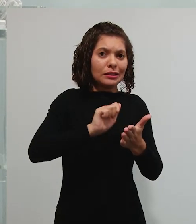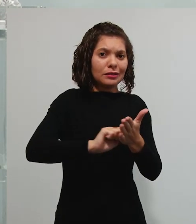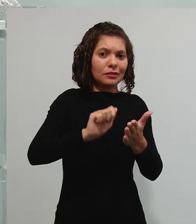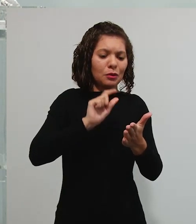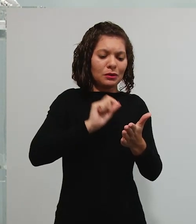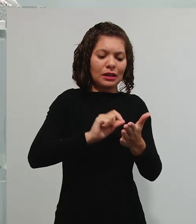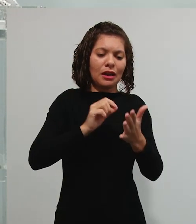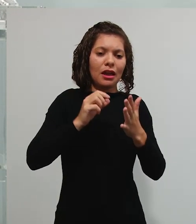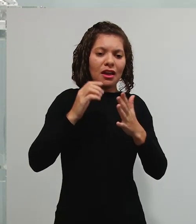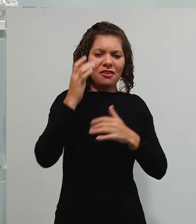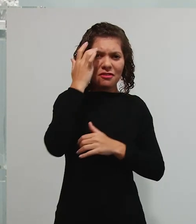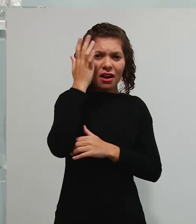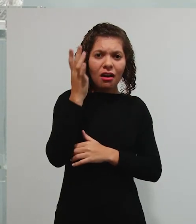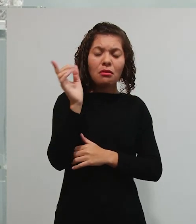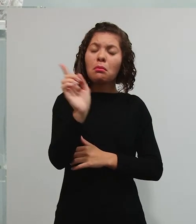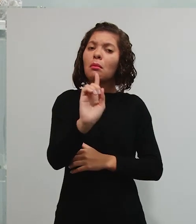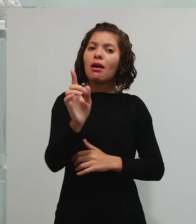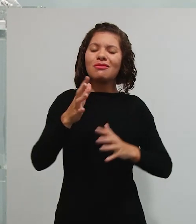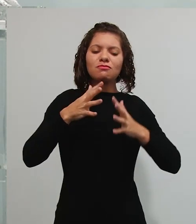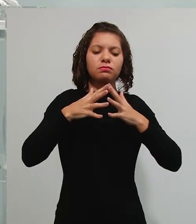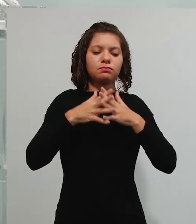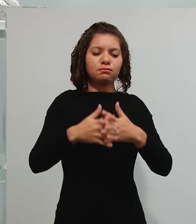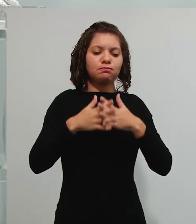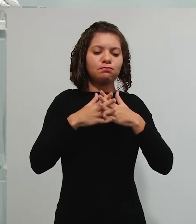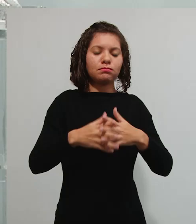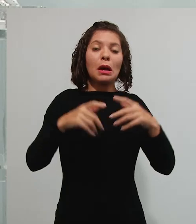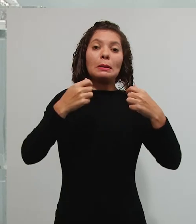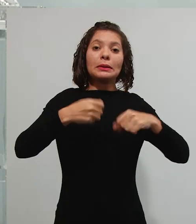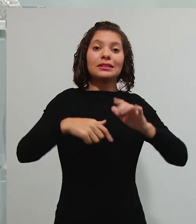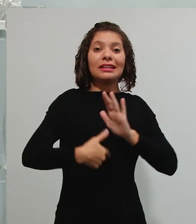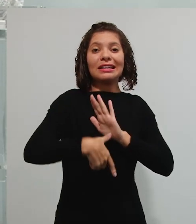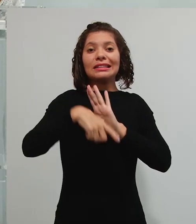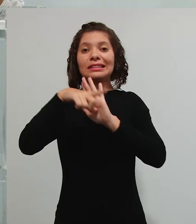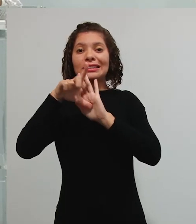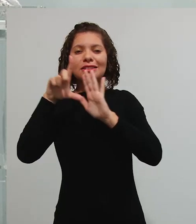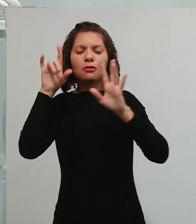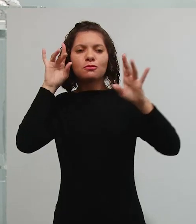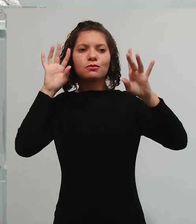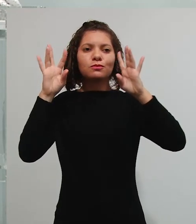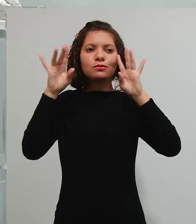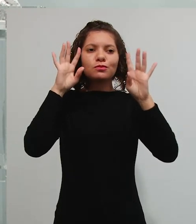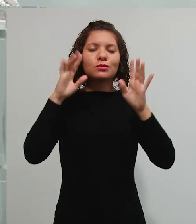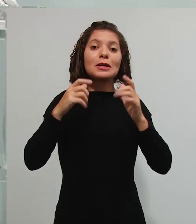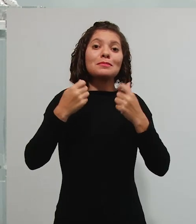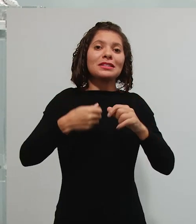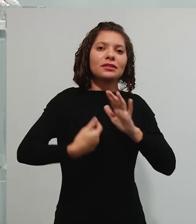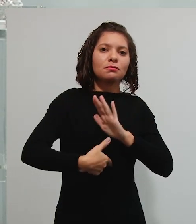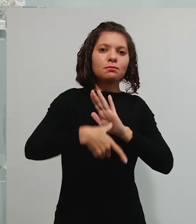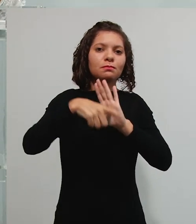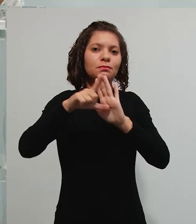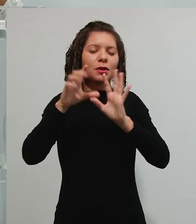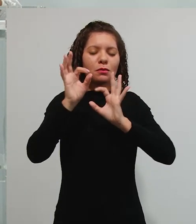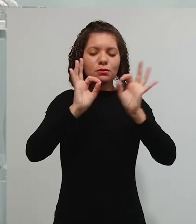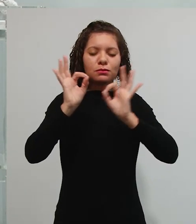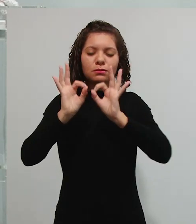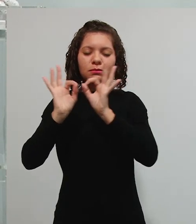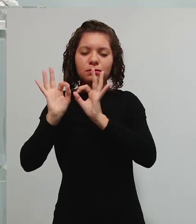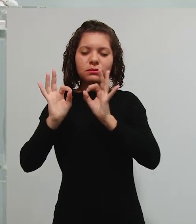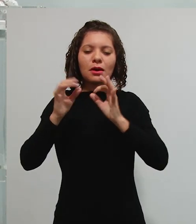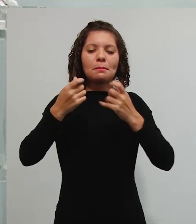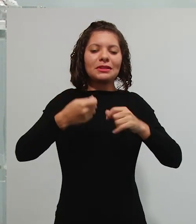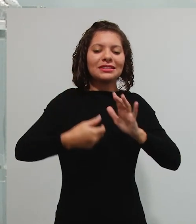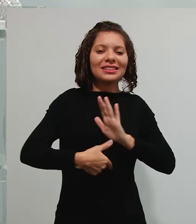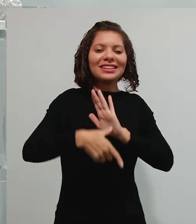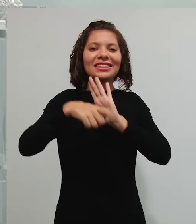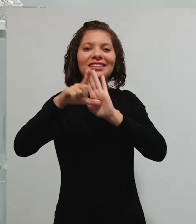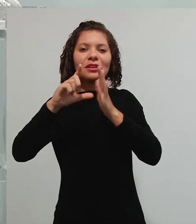uma atividade complexa, que envolve reflexão, que envolve planejamento, que envolve a